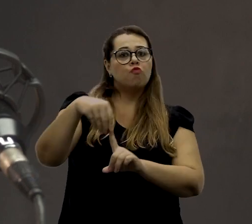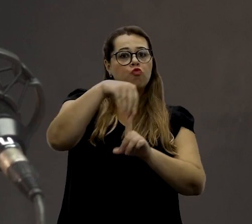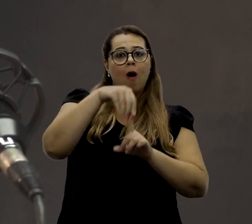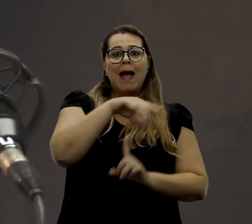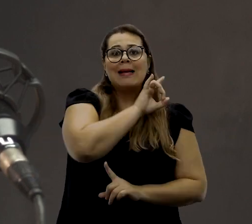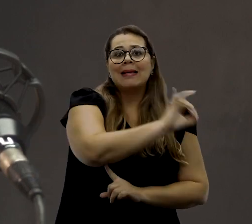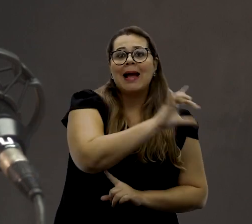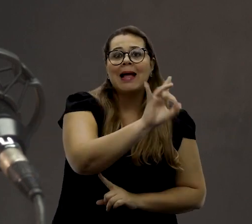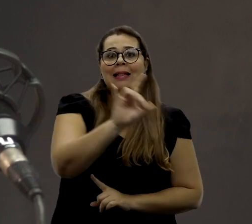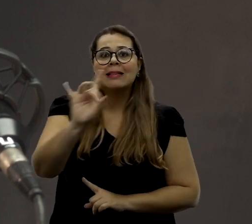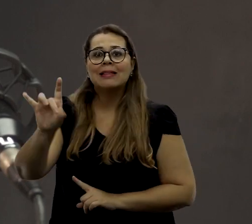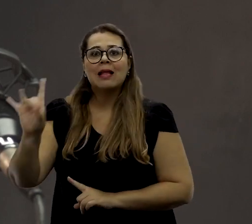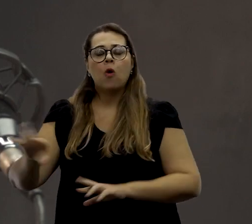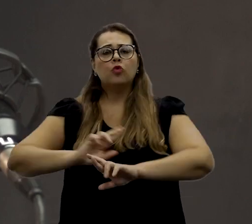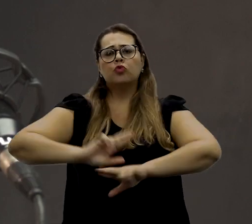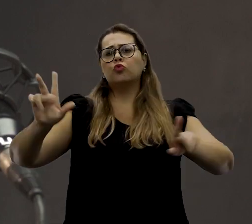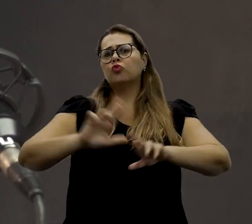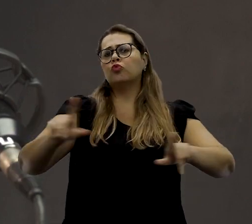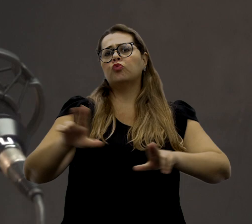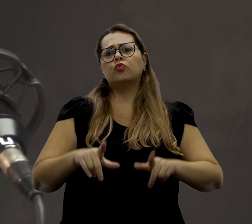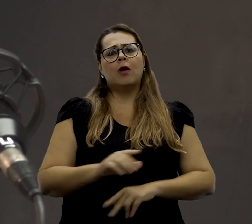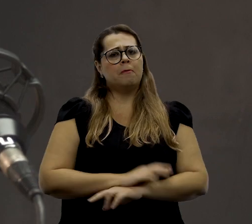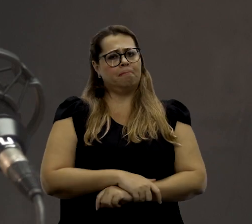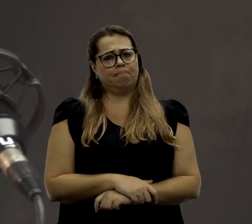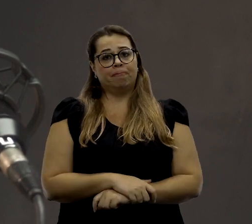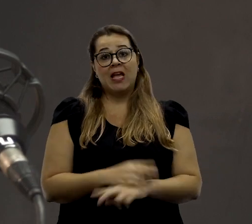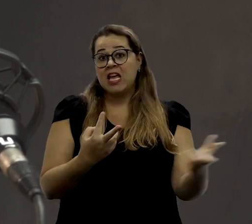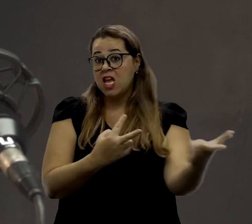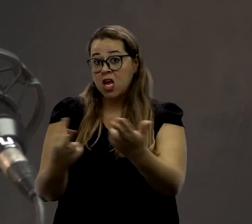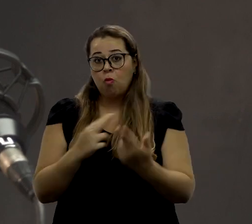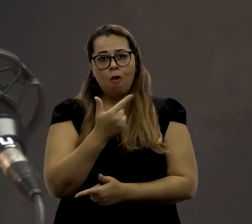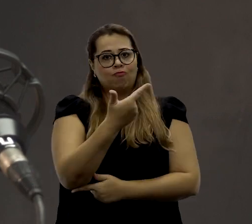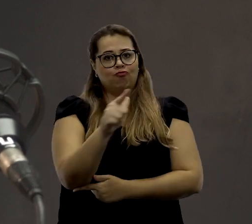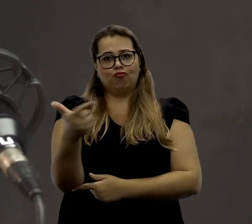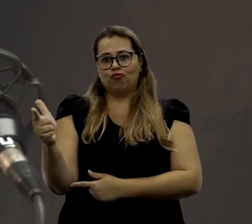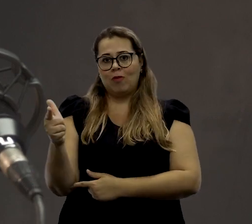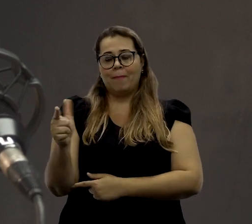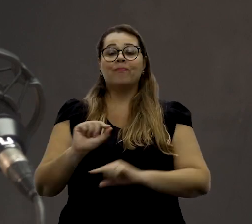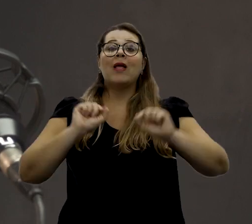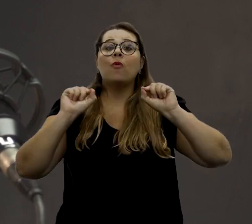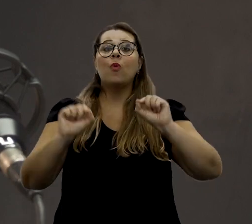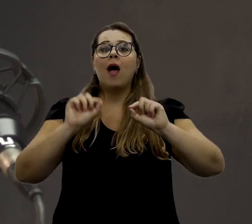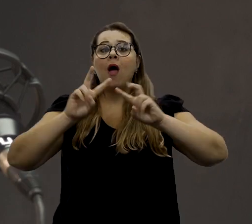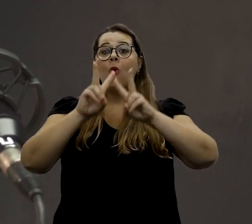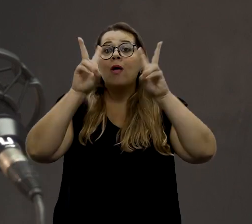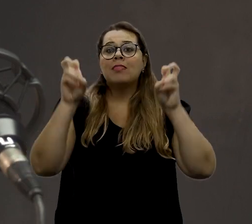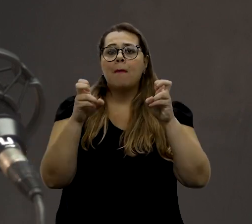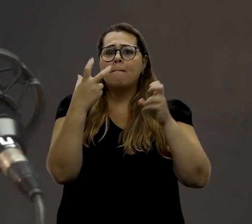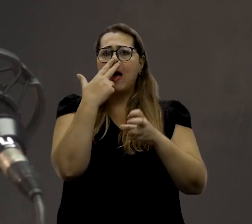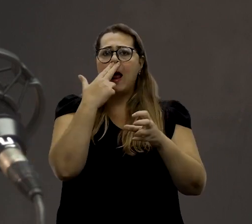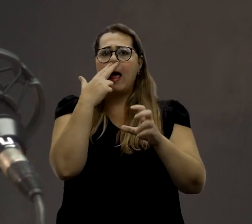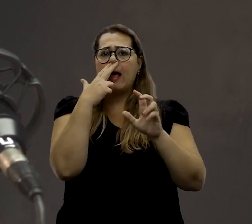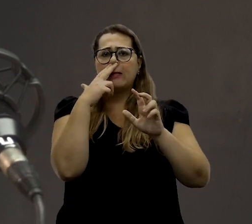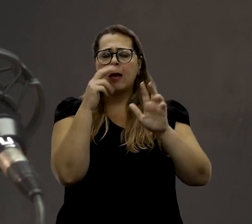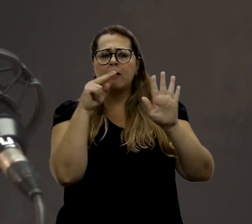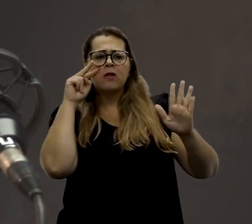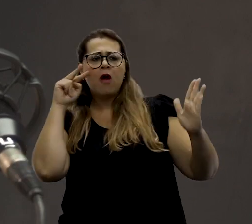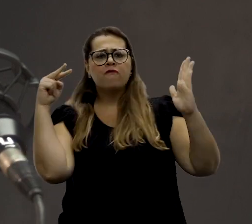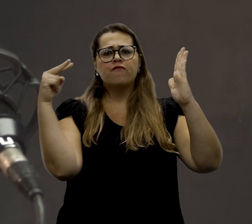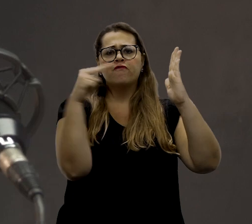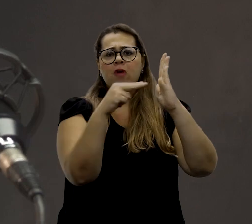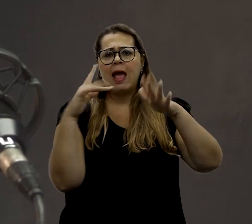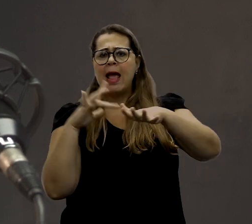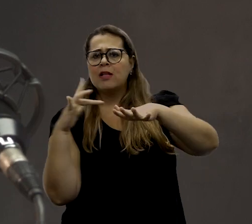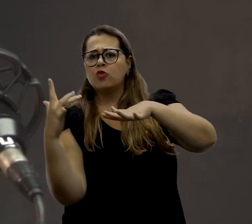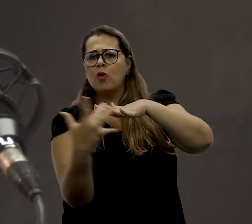de nós é diferente um do outro. Então, essa questão que há uma demanda para que nós tenhamos um perfil assim, o